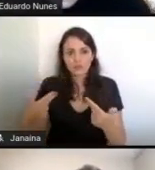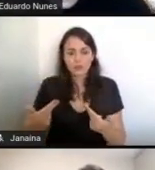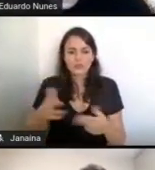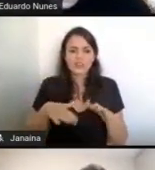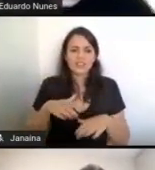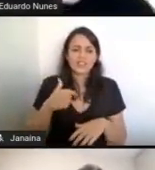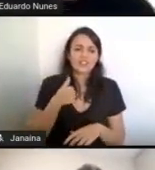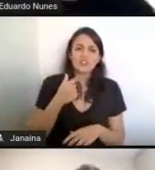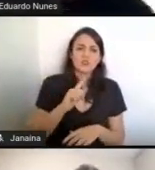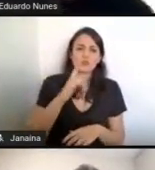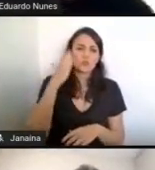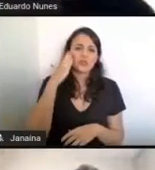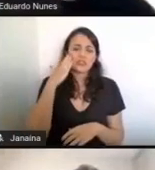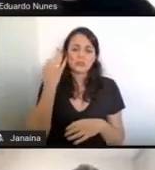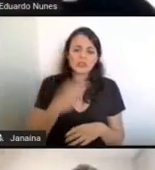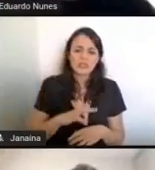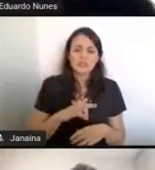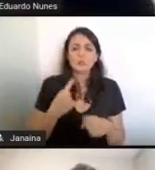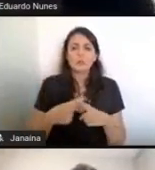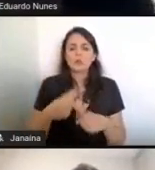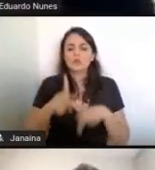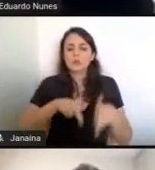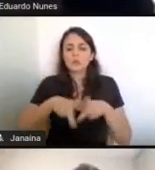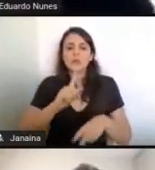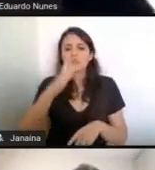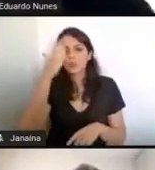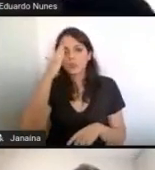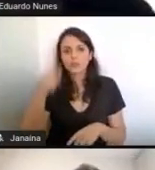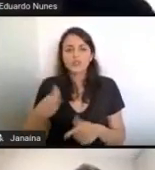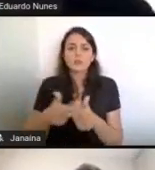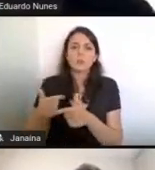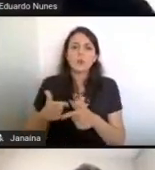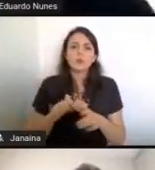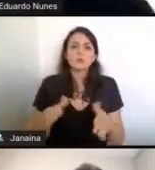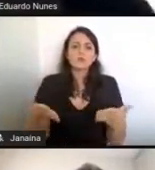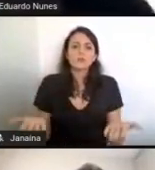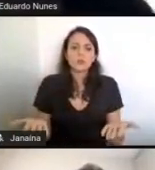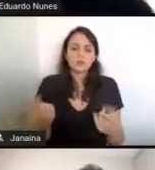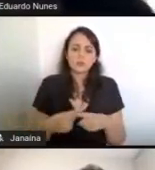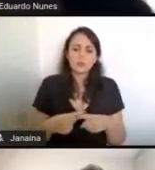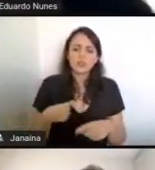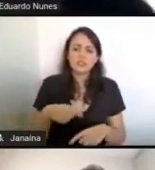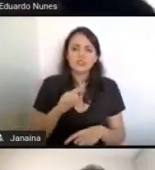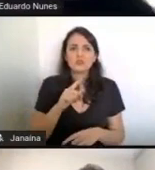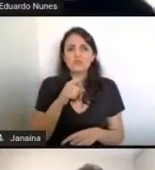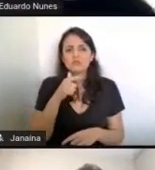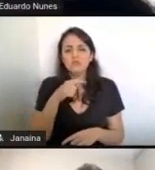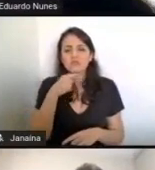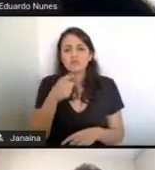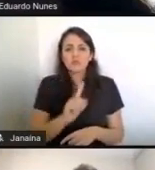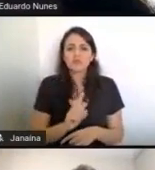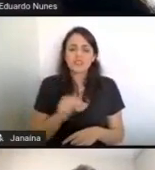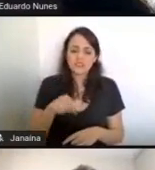realidade do SUS, por que que a população, às vezes, não entende quais são esses problemas, né, por que que a gente não consegue ter no Brasil uma